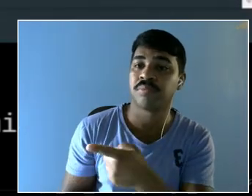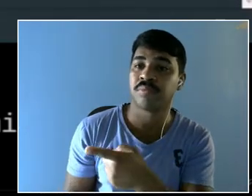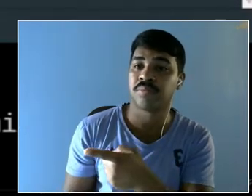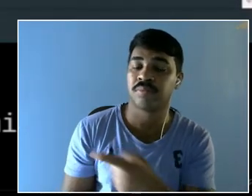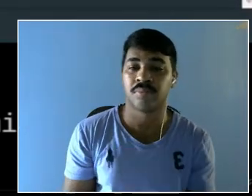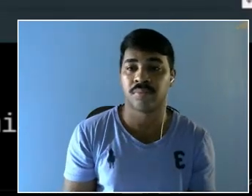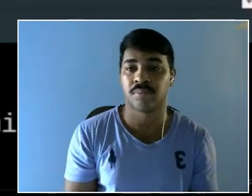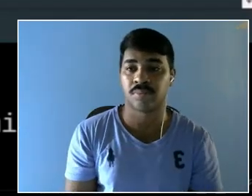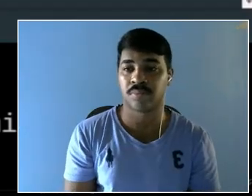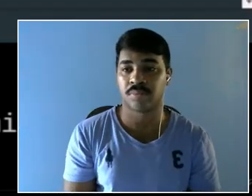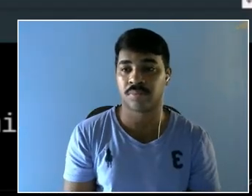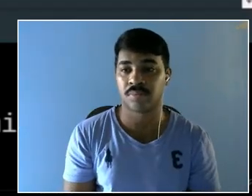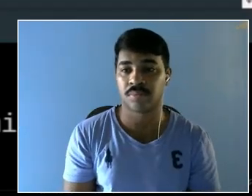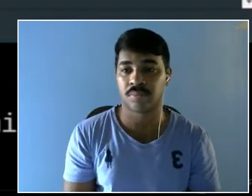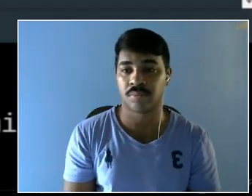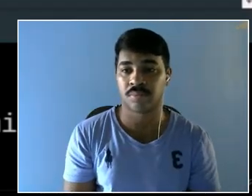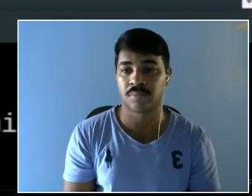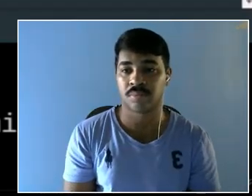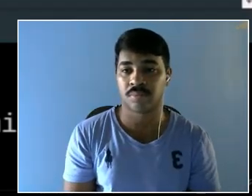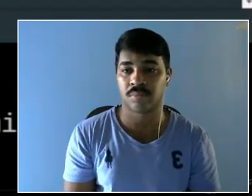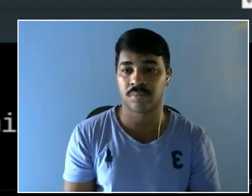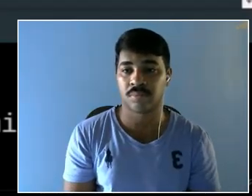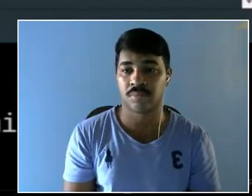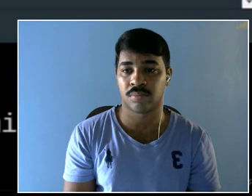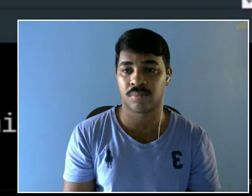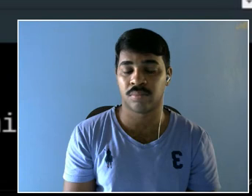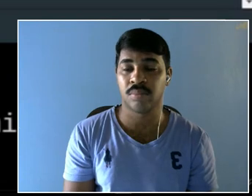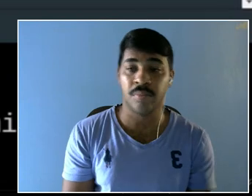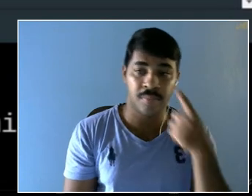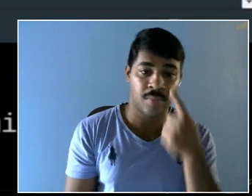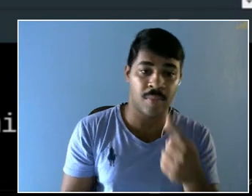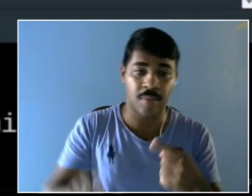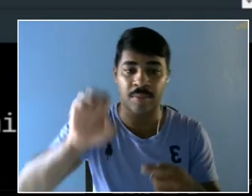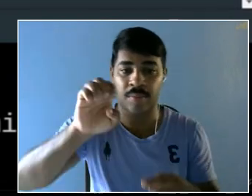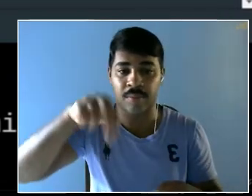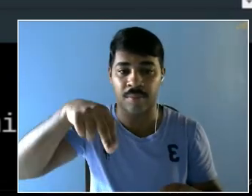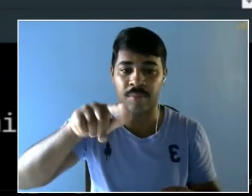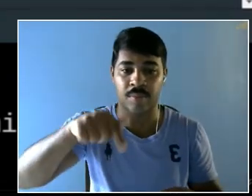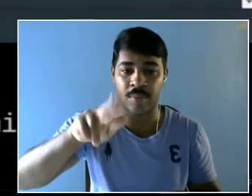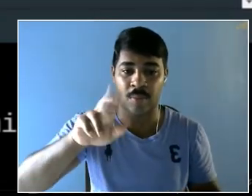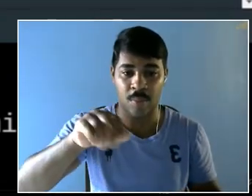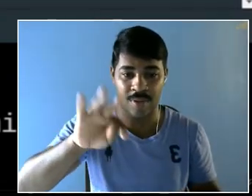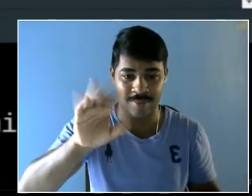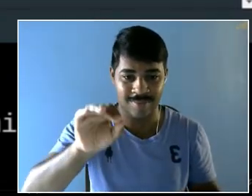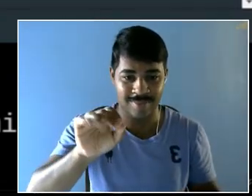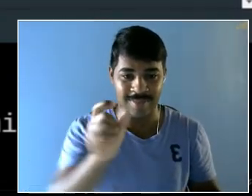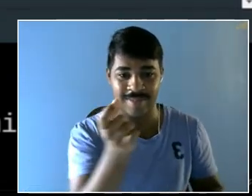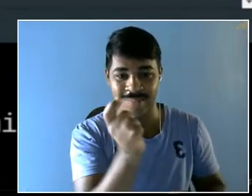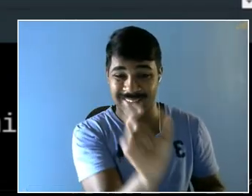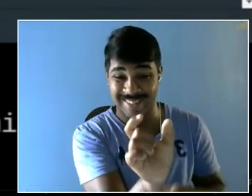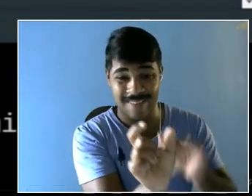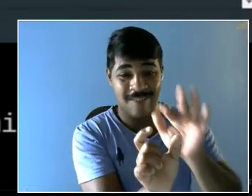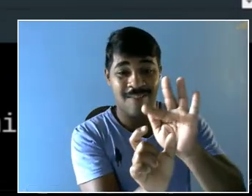Porque o enquanto, assim como o C, quando a condição dá falso, ele para de executar. Como a primeira vez ele foi